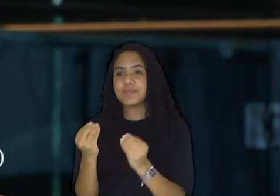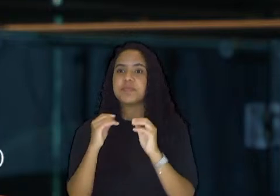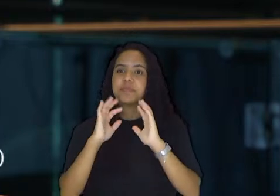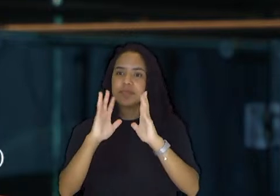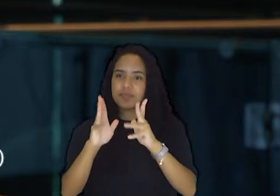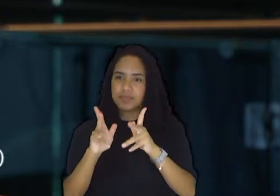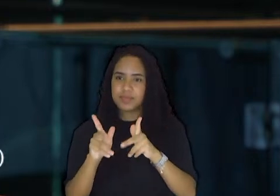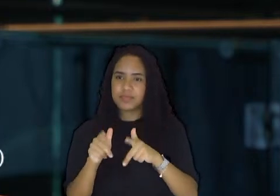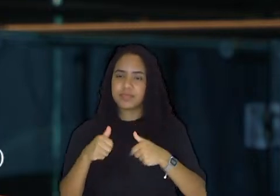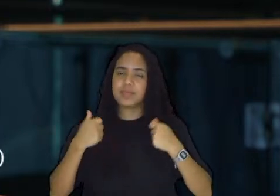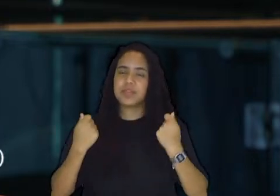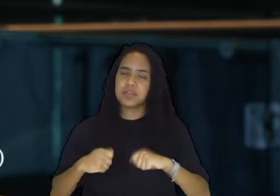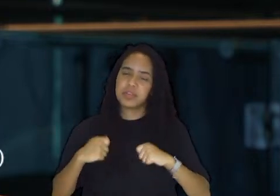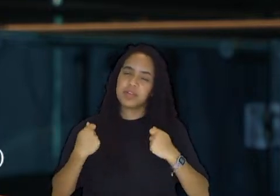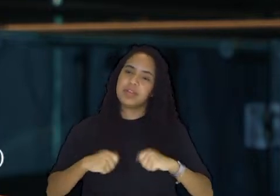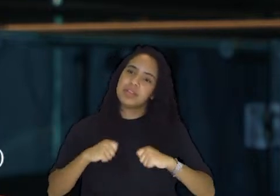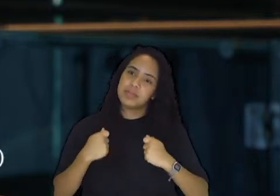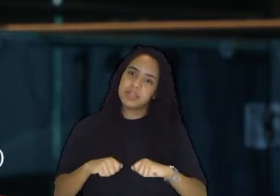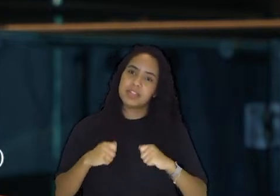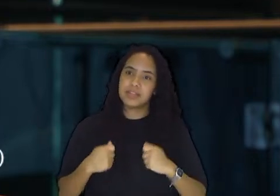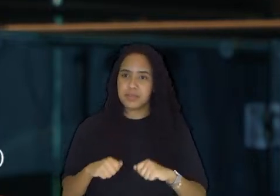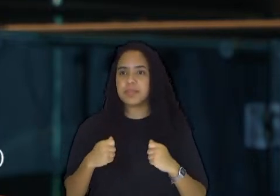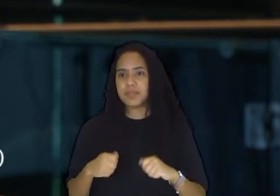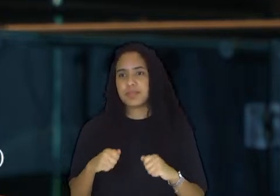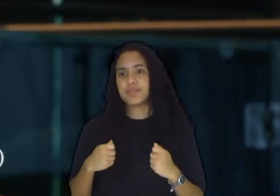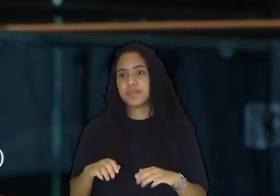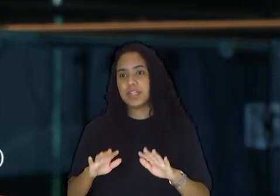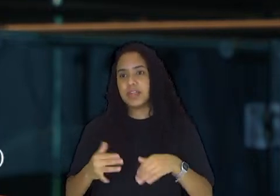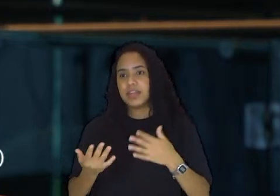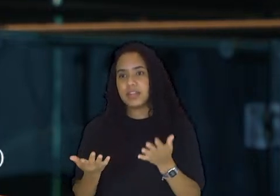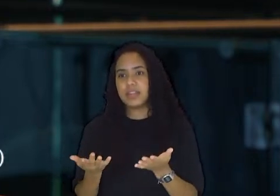me guiará e me alimentará.